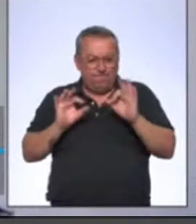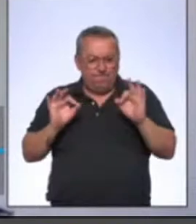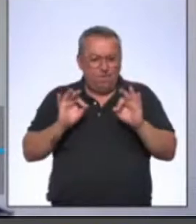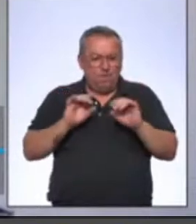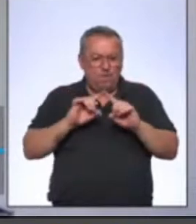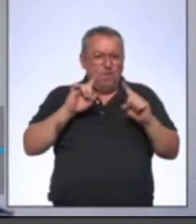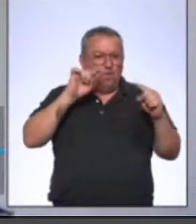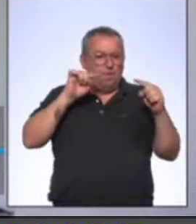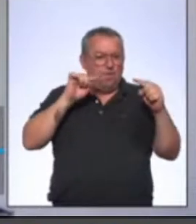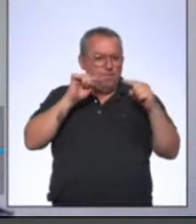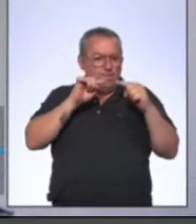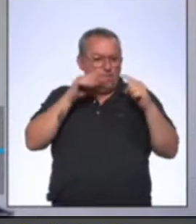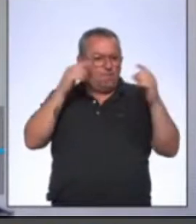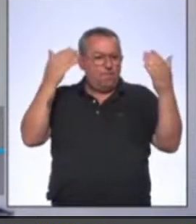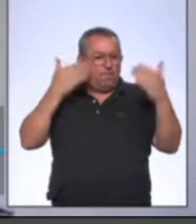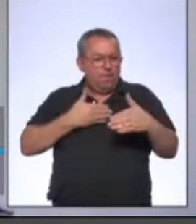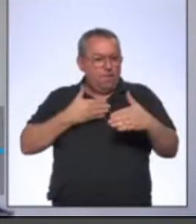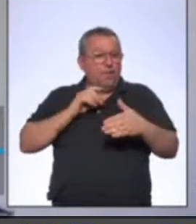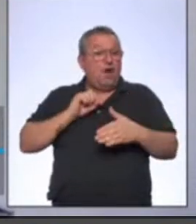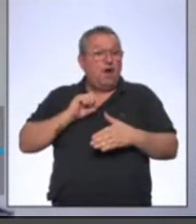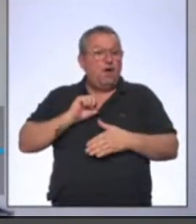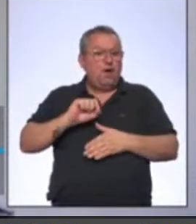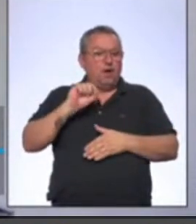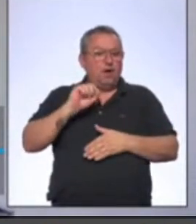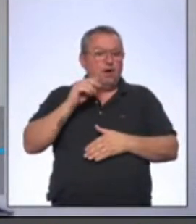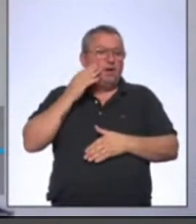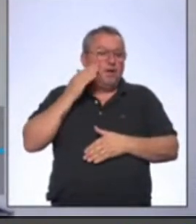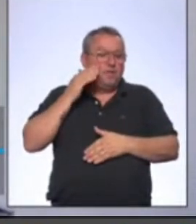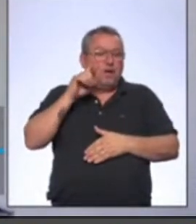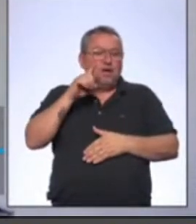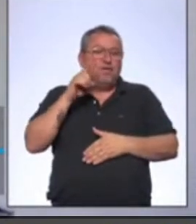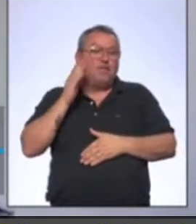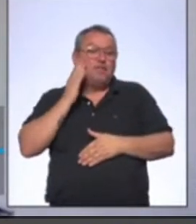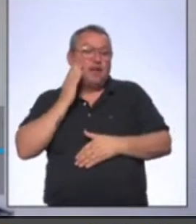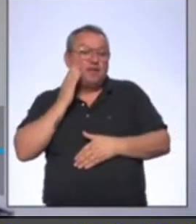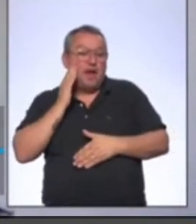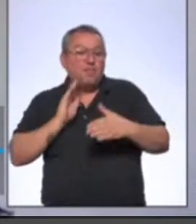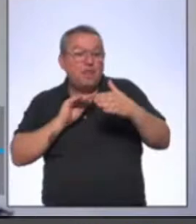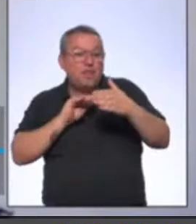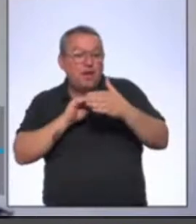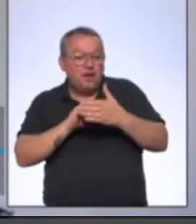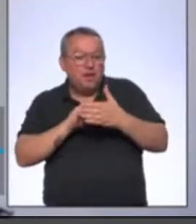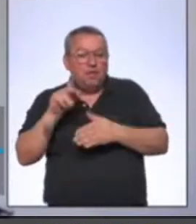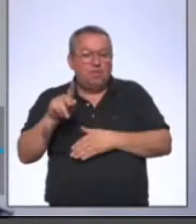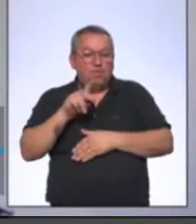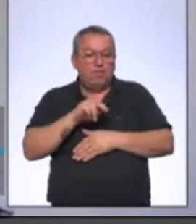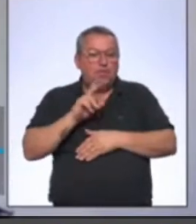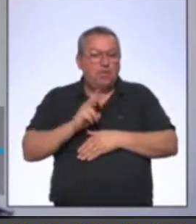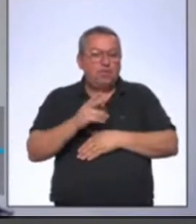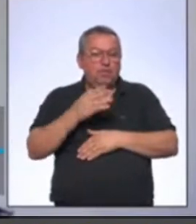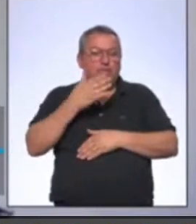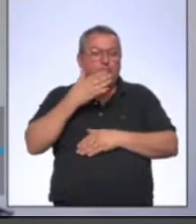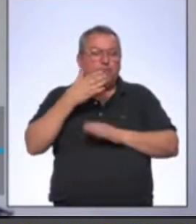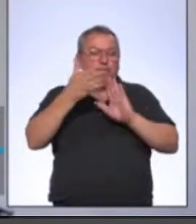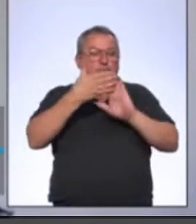O objetivo dessa prova é esse: é saber o que que você já sabe até aqui, para que seu professor possa propor